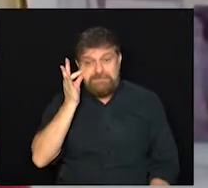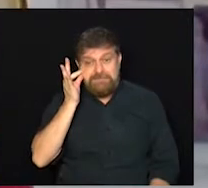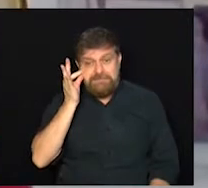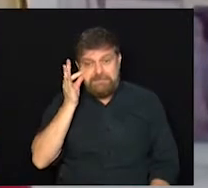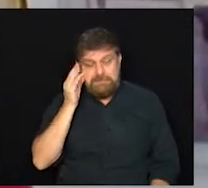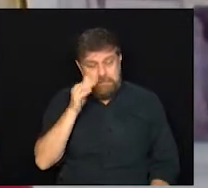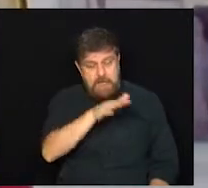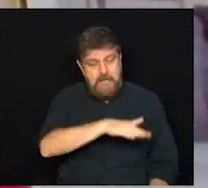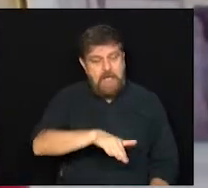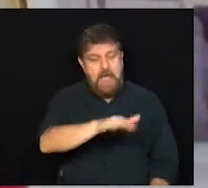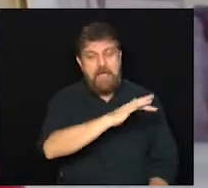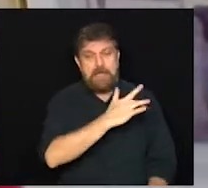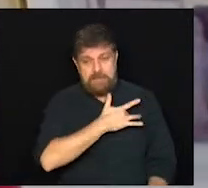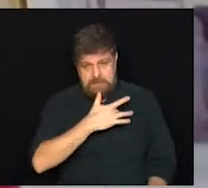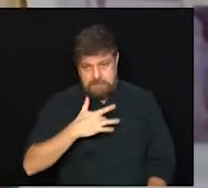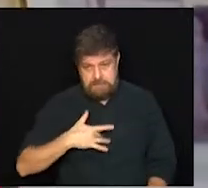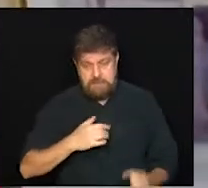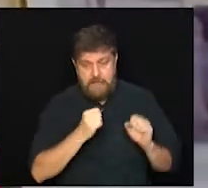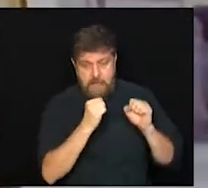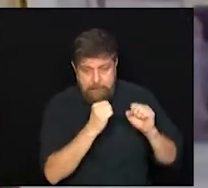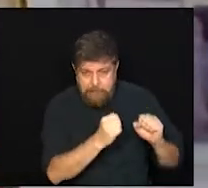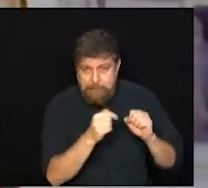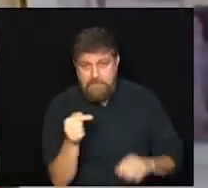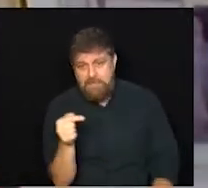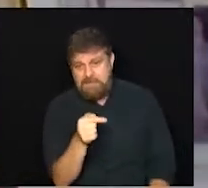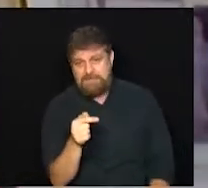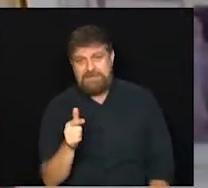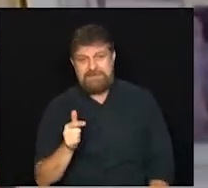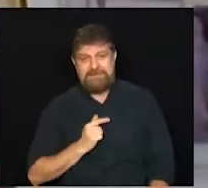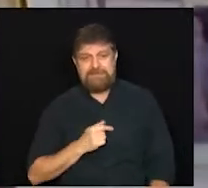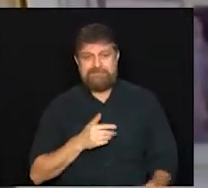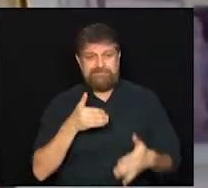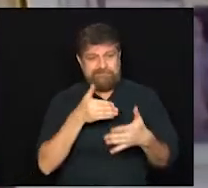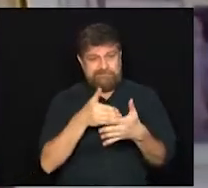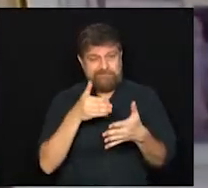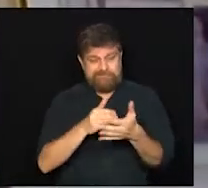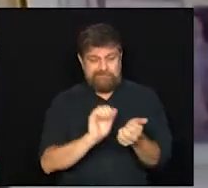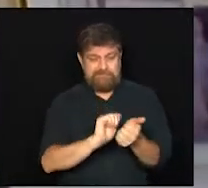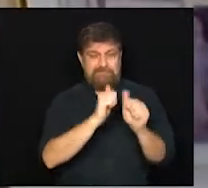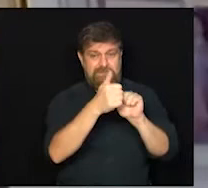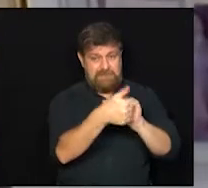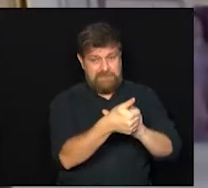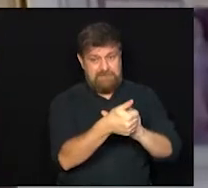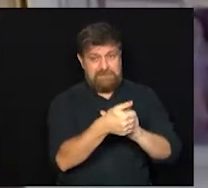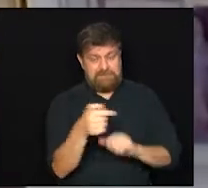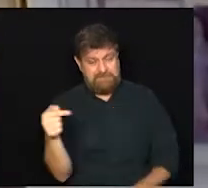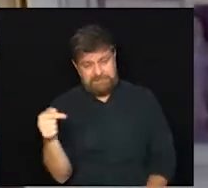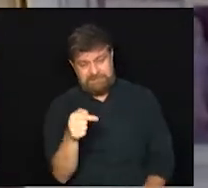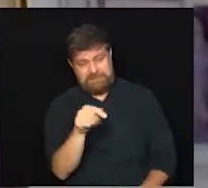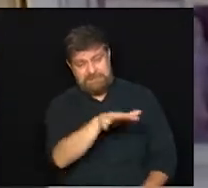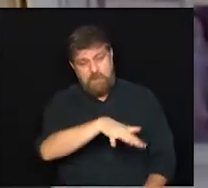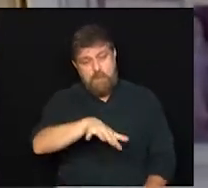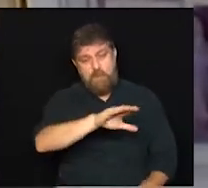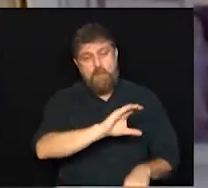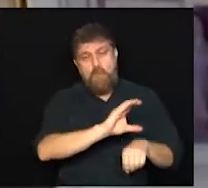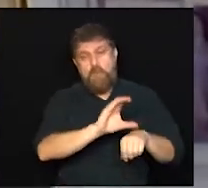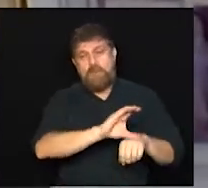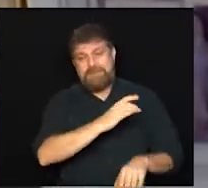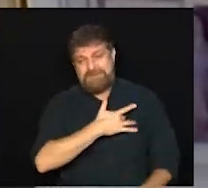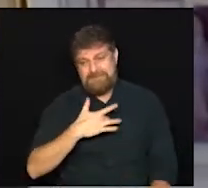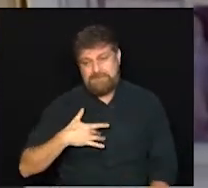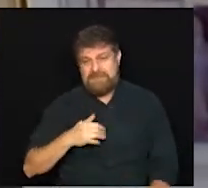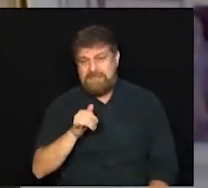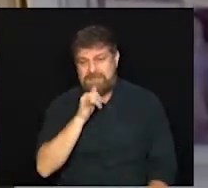da saúde está podendo cumprir, mas, como eu disse, com alguma mudança da sua realidade. Mas eu vou dar um exemplo, um curso